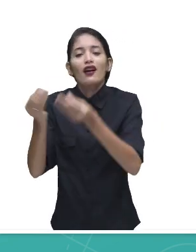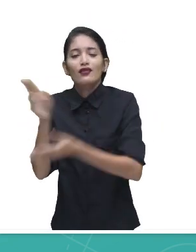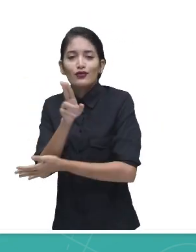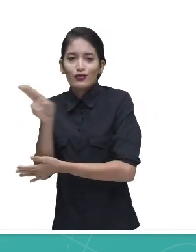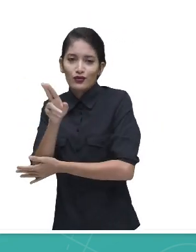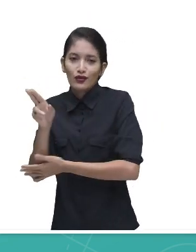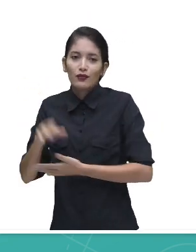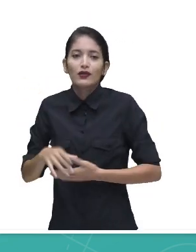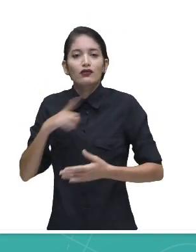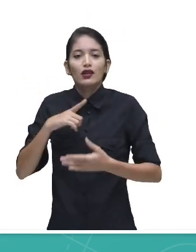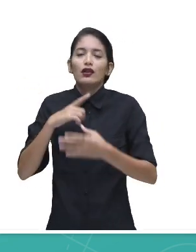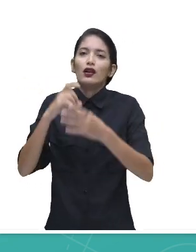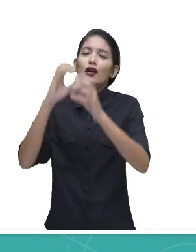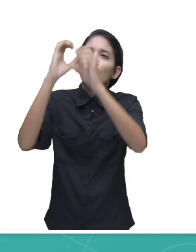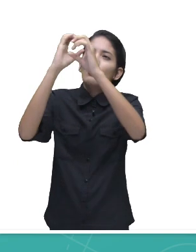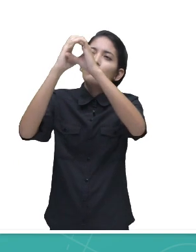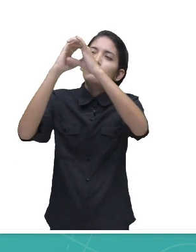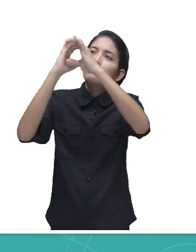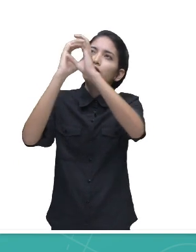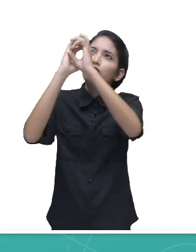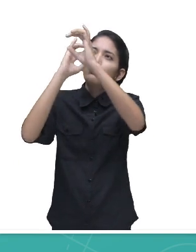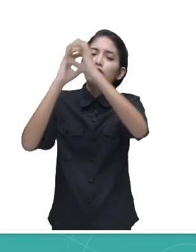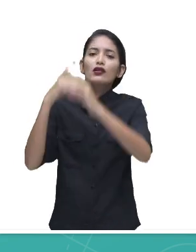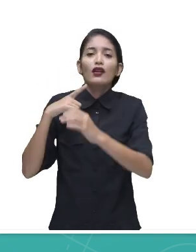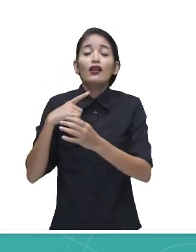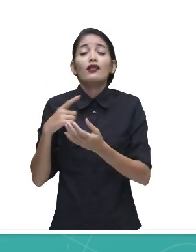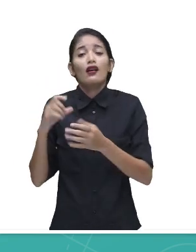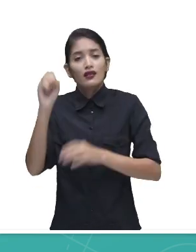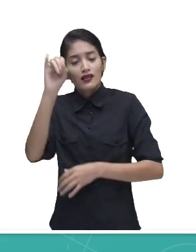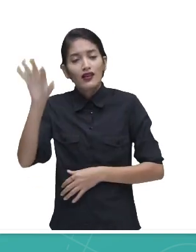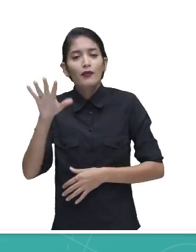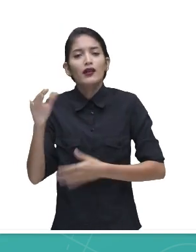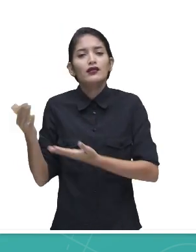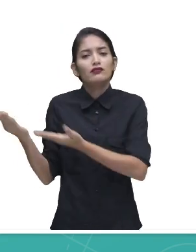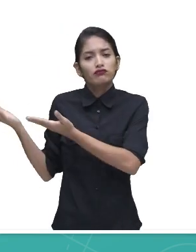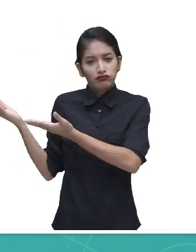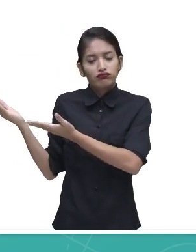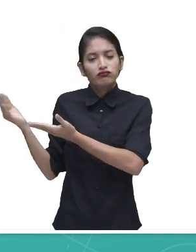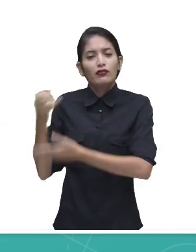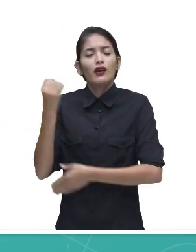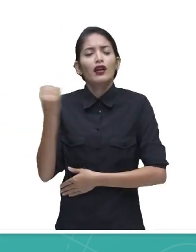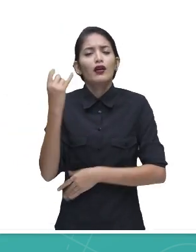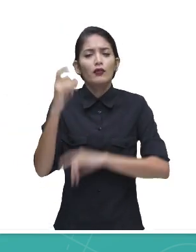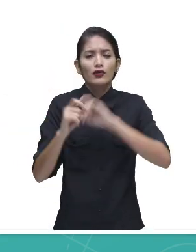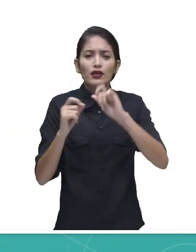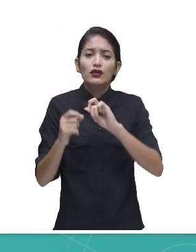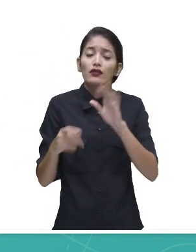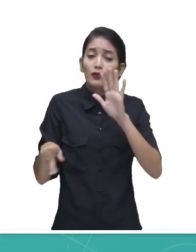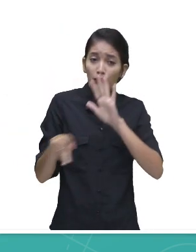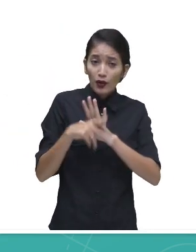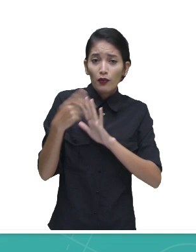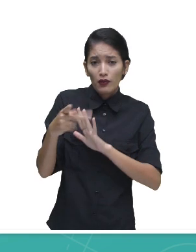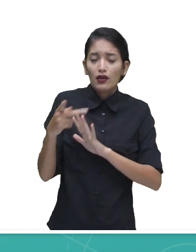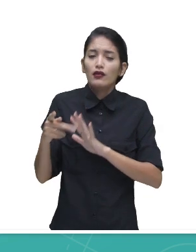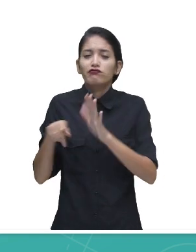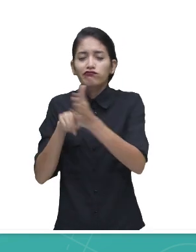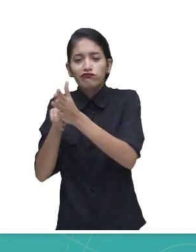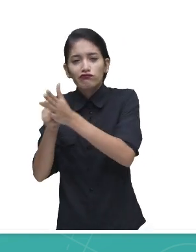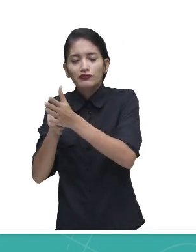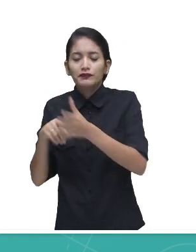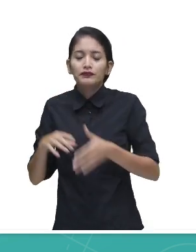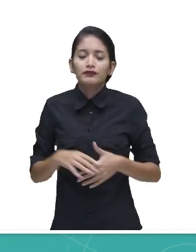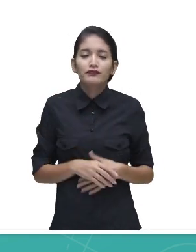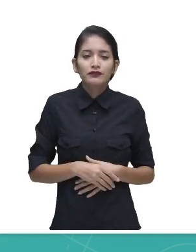o telescópio Hubble, que está aí mandando imagens e informações importantes para a gente, foi em homenagem a esse pesquisador.